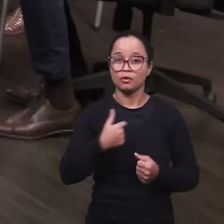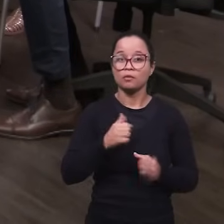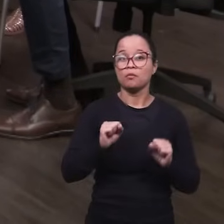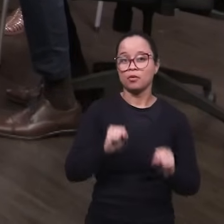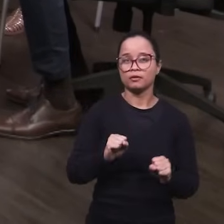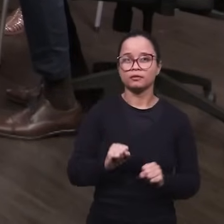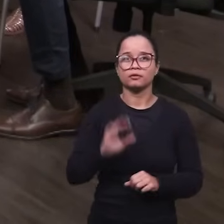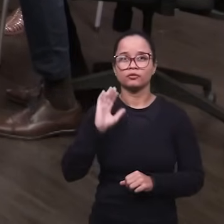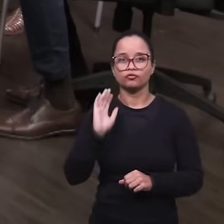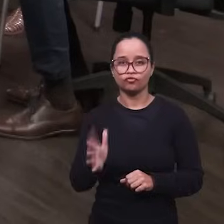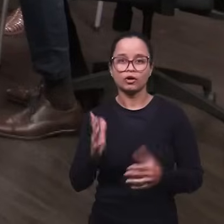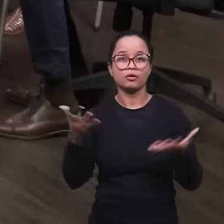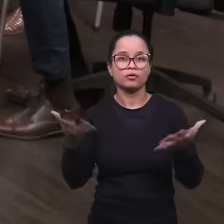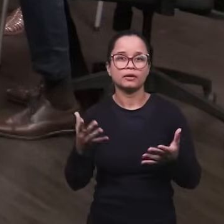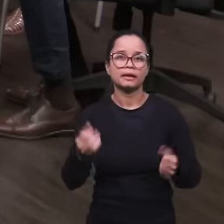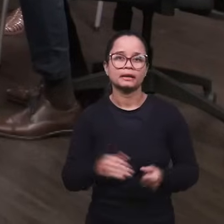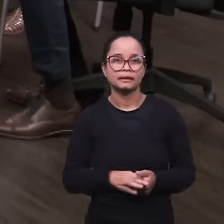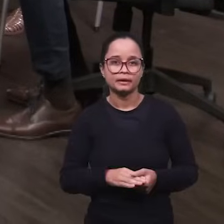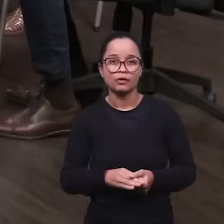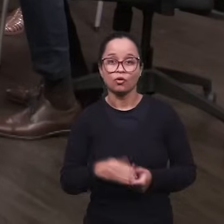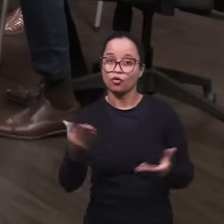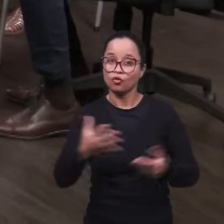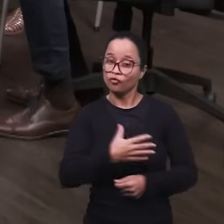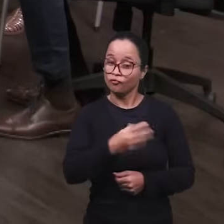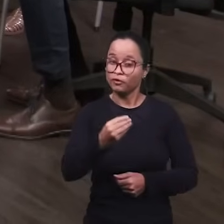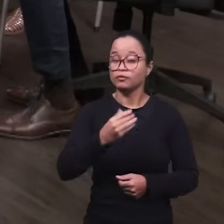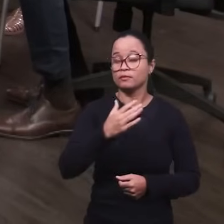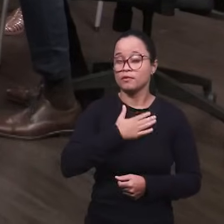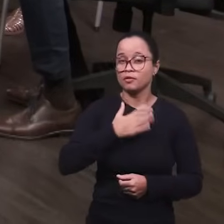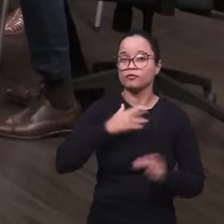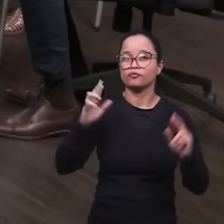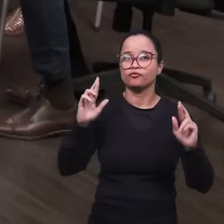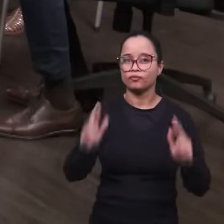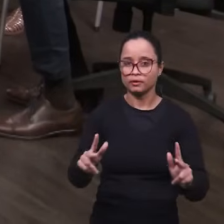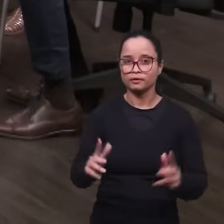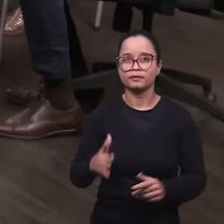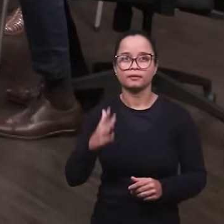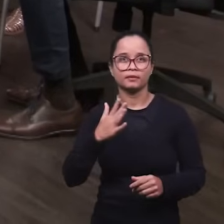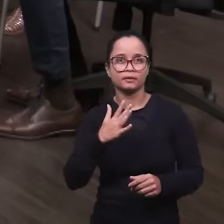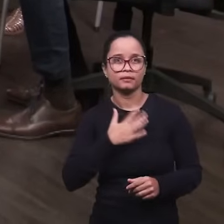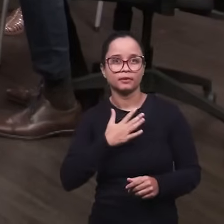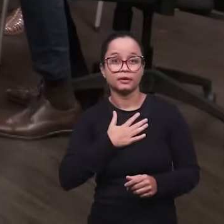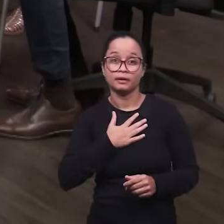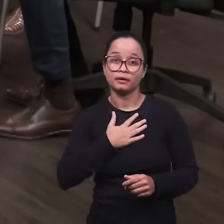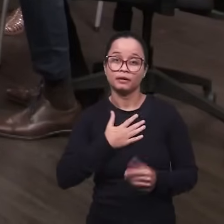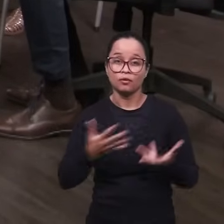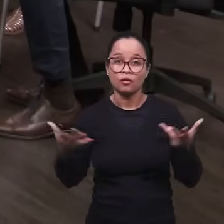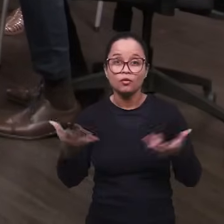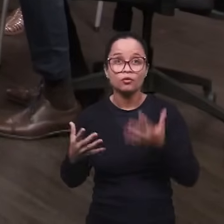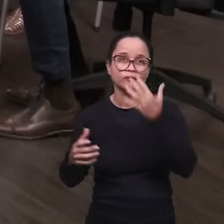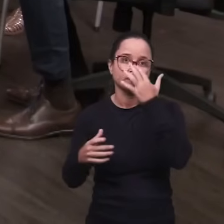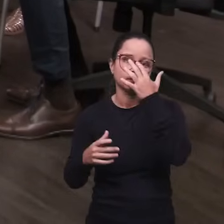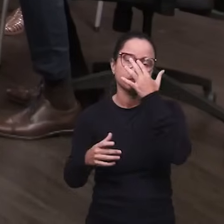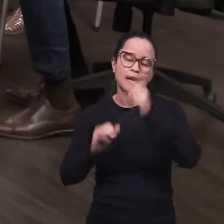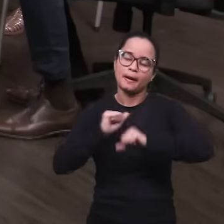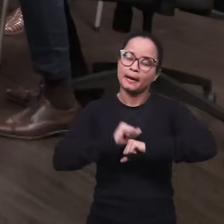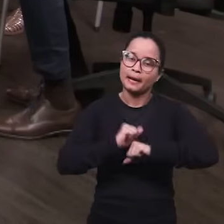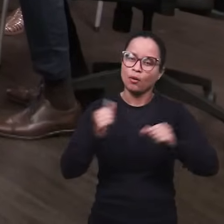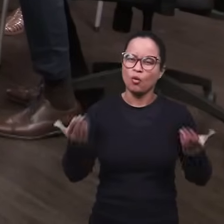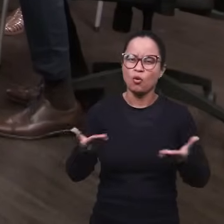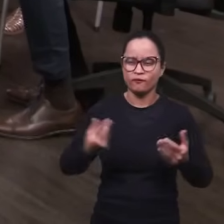poderia. Eu já faço uma abordagem, por exemplo, com os meus filhos diferente, até pela minha realidade.